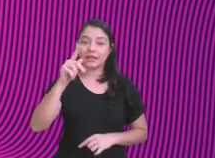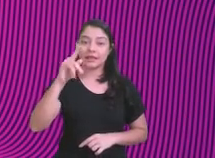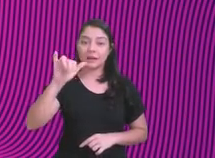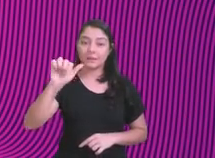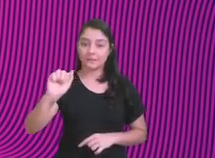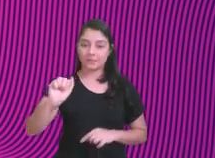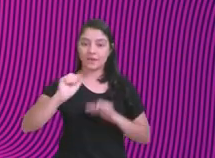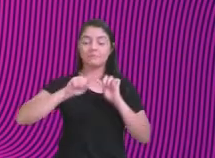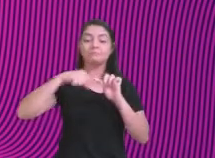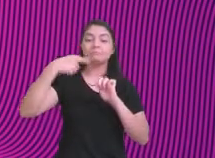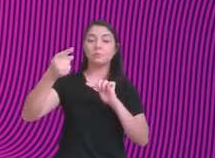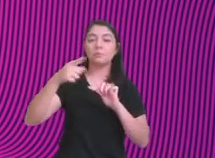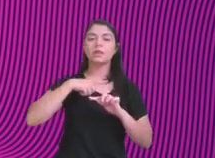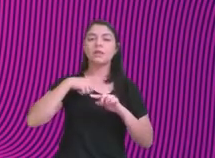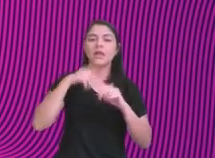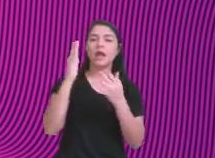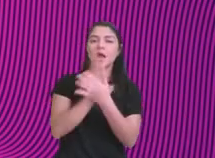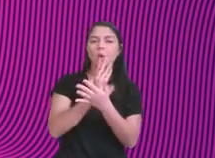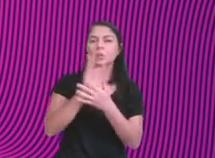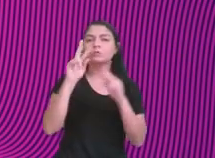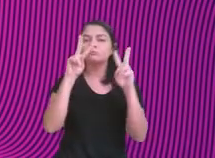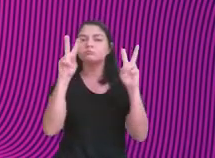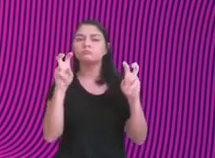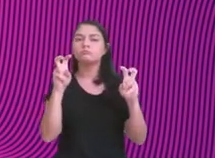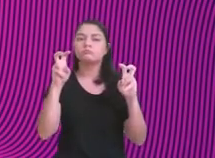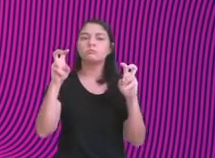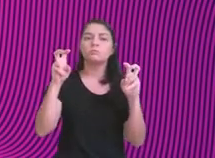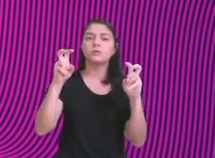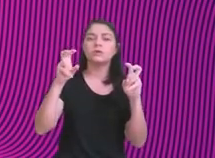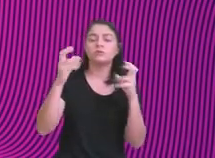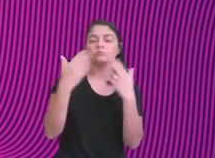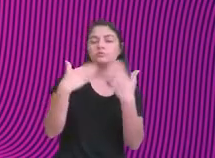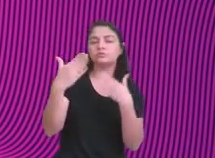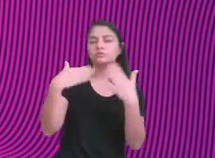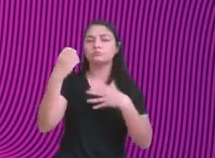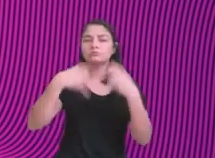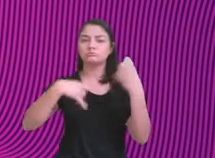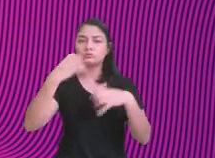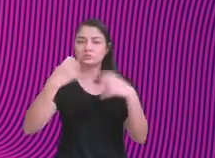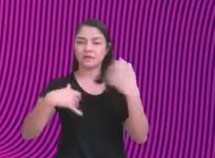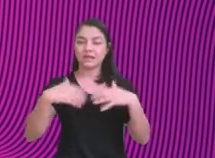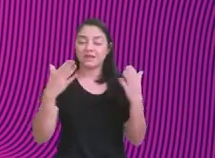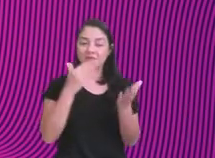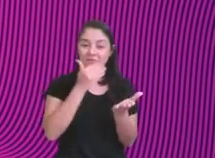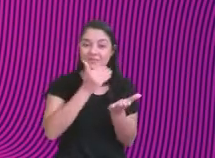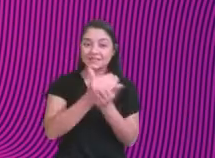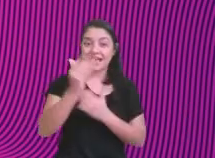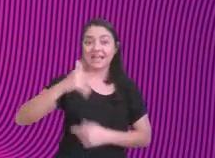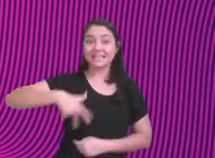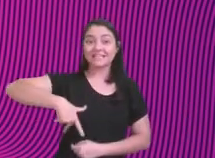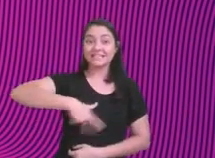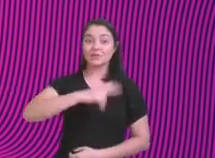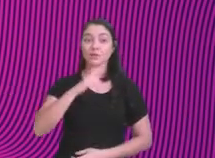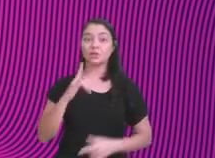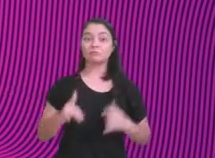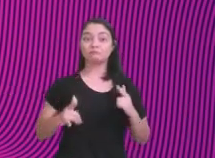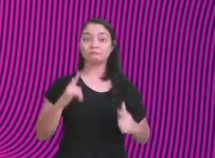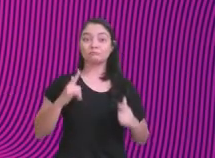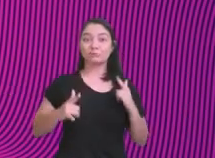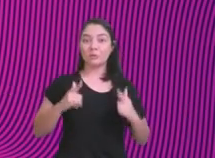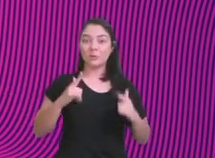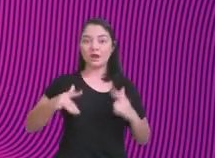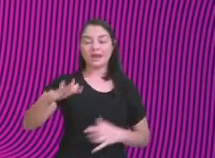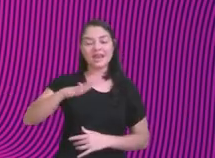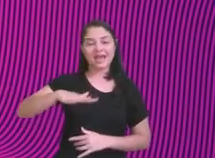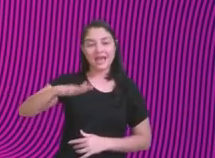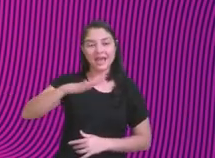de discussão de casos clínicos. Iniciamos agora o painel de cirurgia robótica no câncer retal.